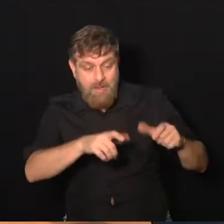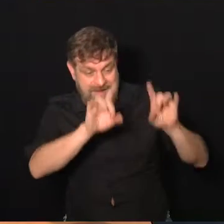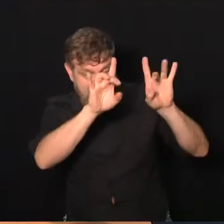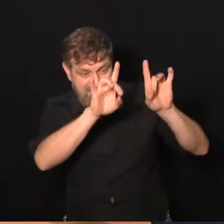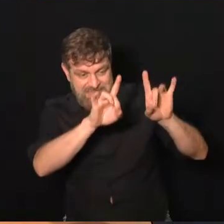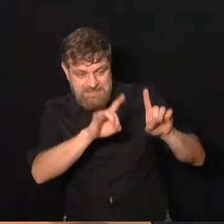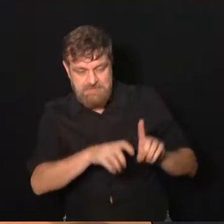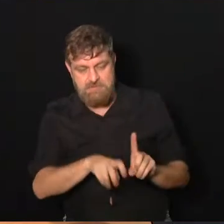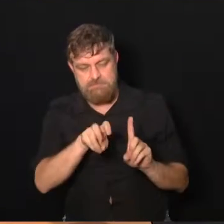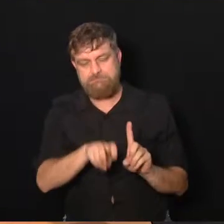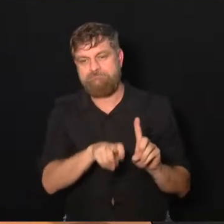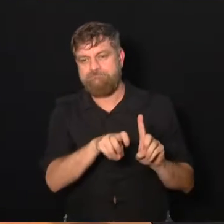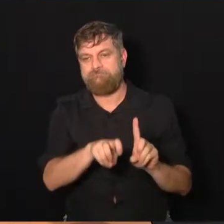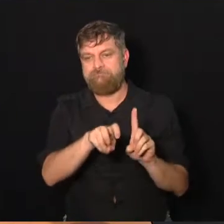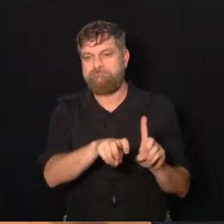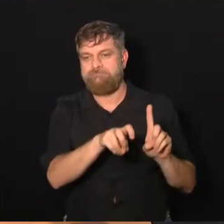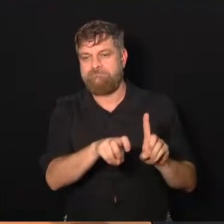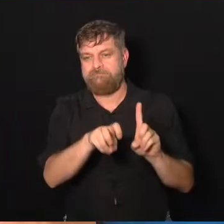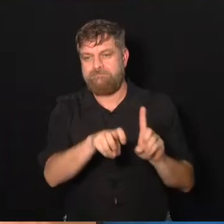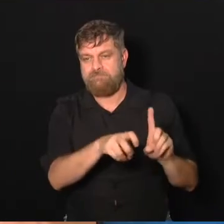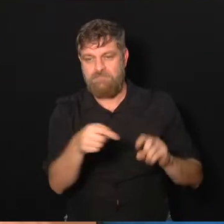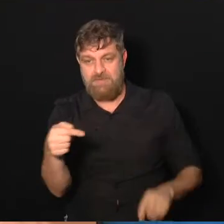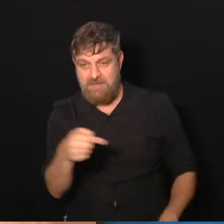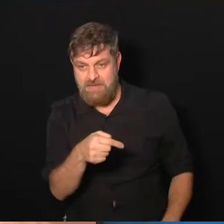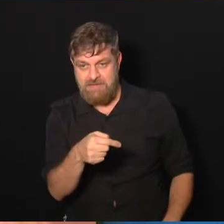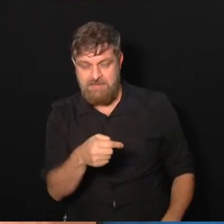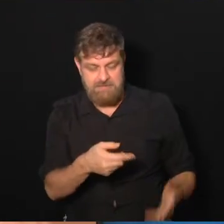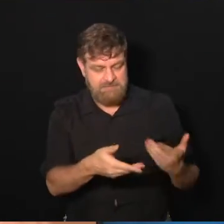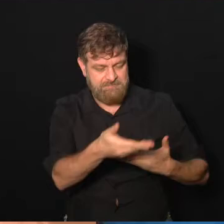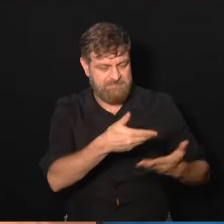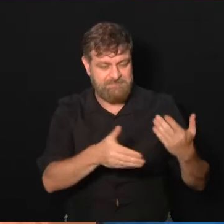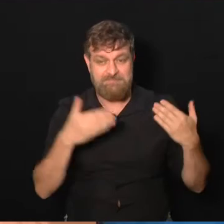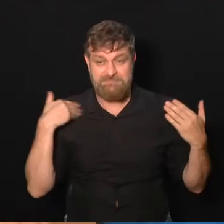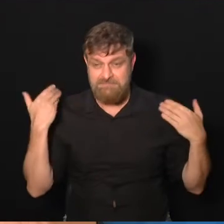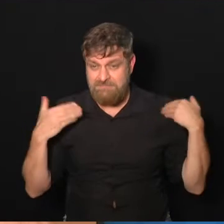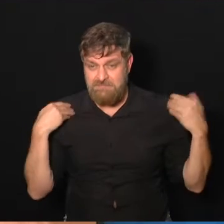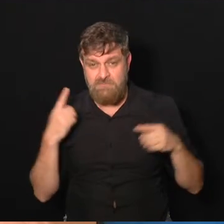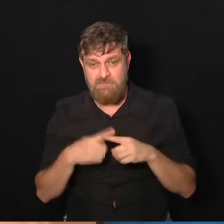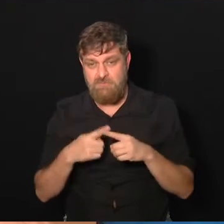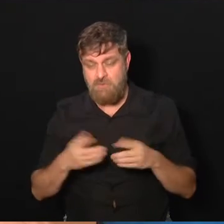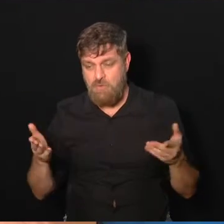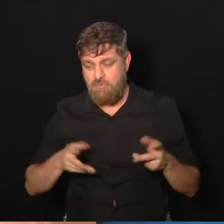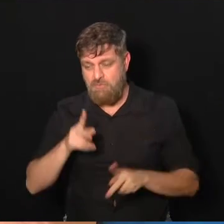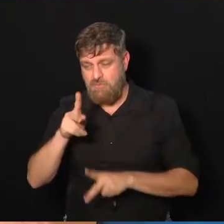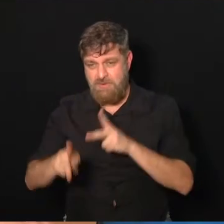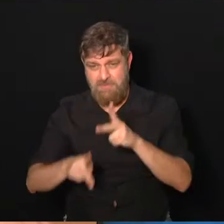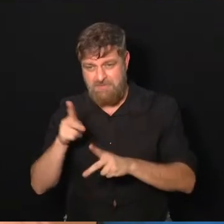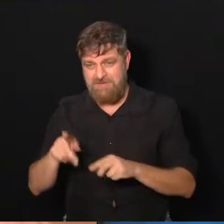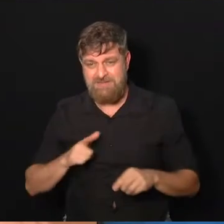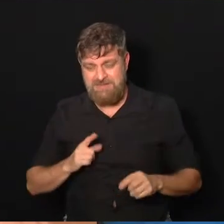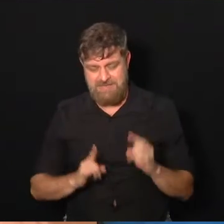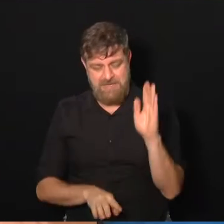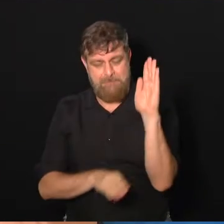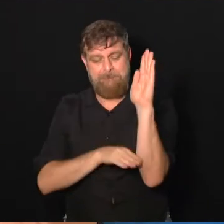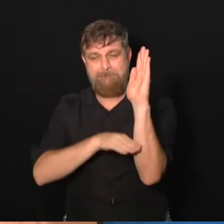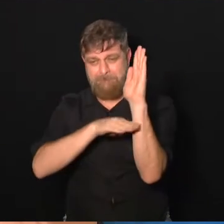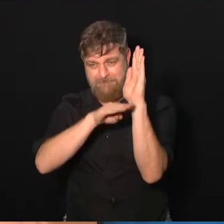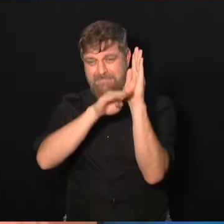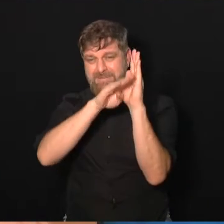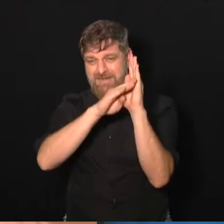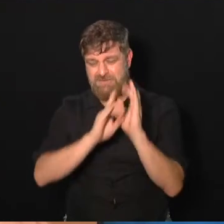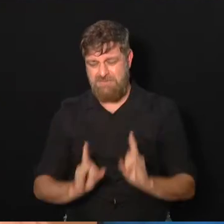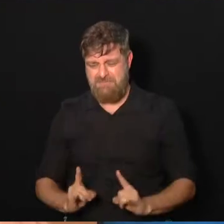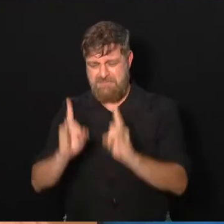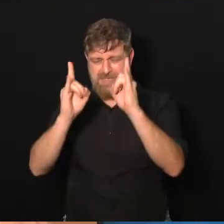para estar levando seus animais, para estar fazendo um lazer, porque hoje Campinas tem uma população vertical muito grande, muitas pessoas moram em prédio, têm